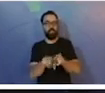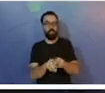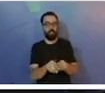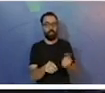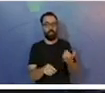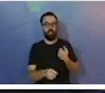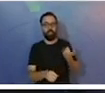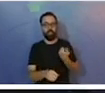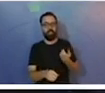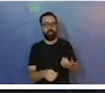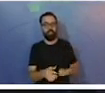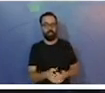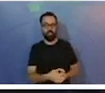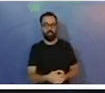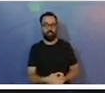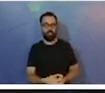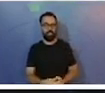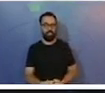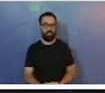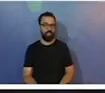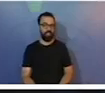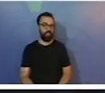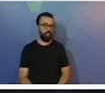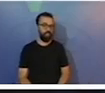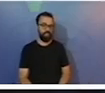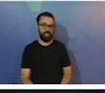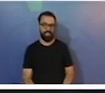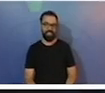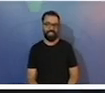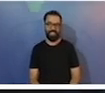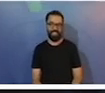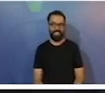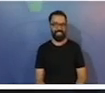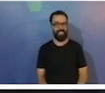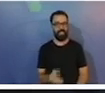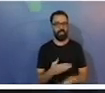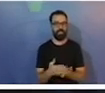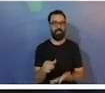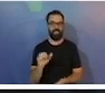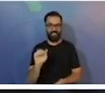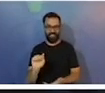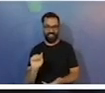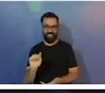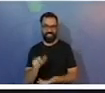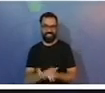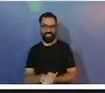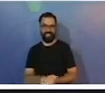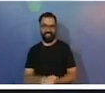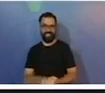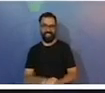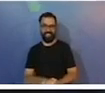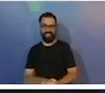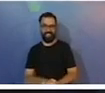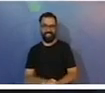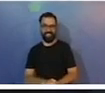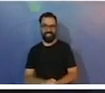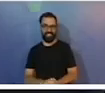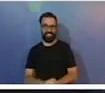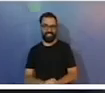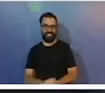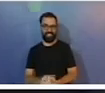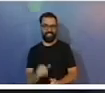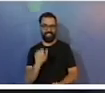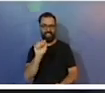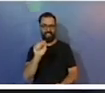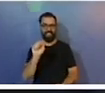adivinhar onde estão meus navios. Tá. Então eu escolho, vou começar com A, que é o nosso nome, tá, companheira? Eu vou no